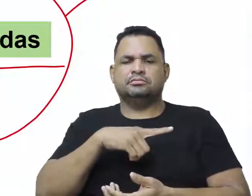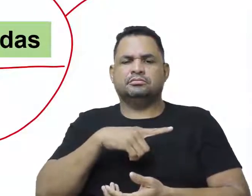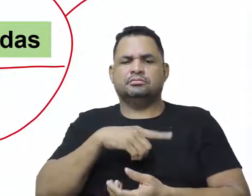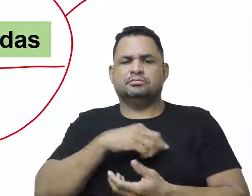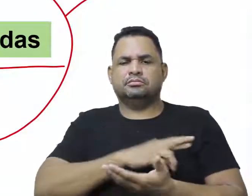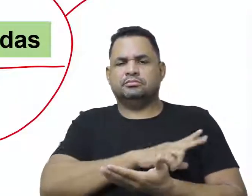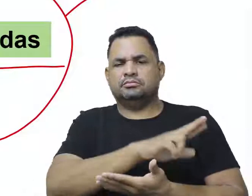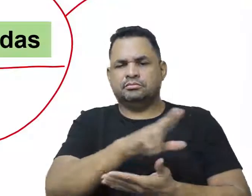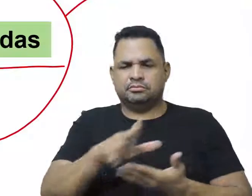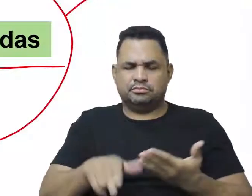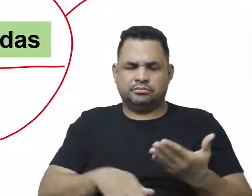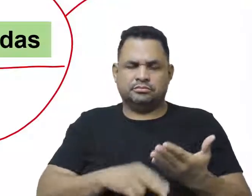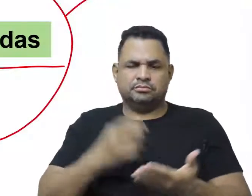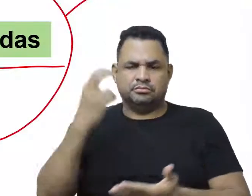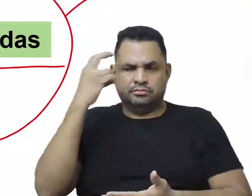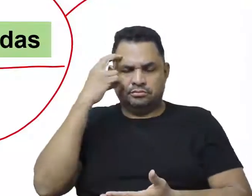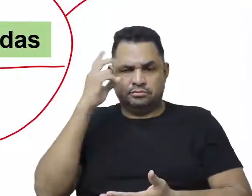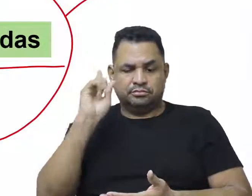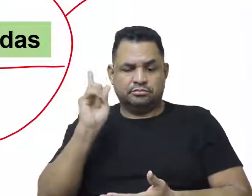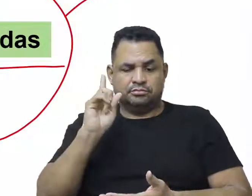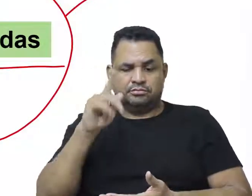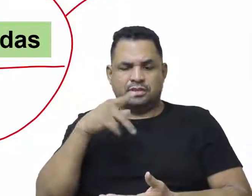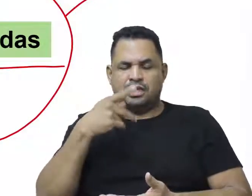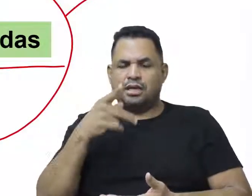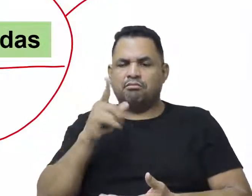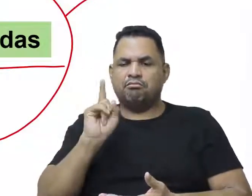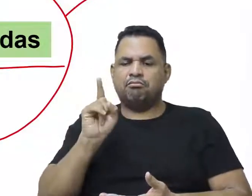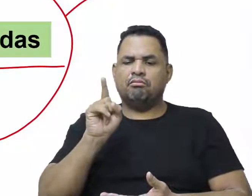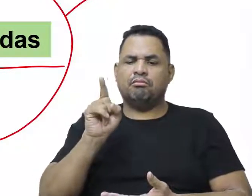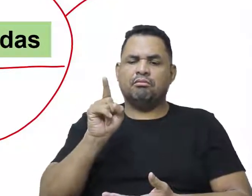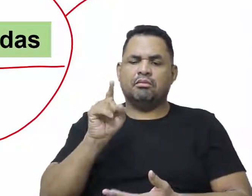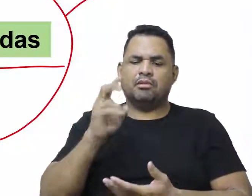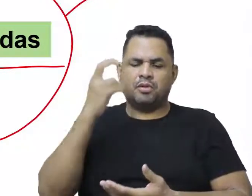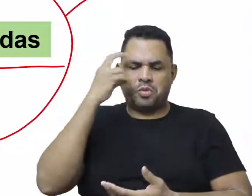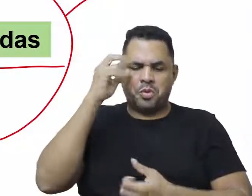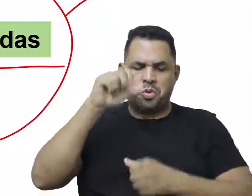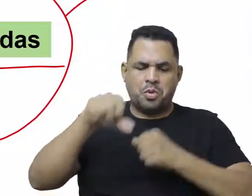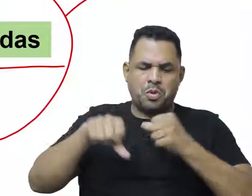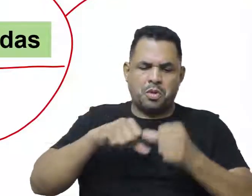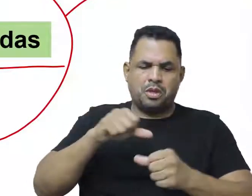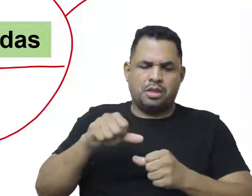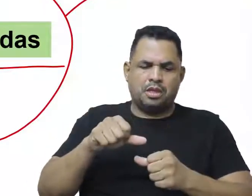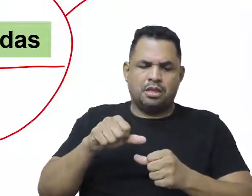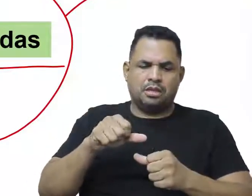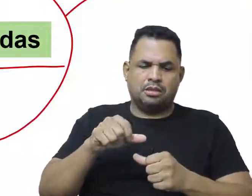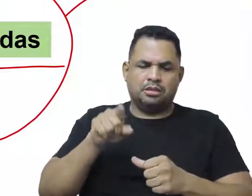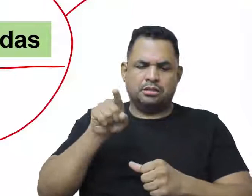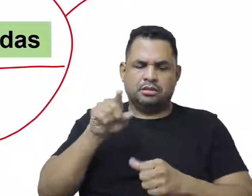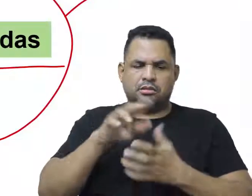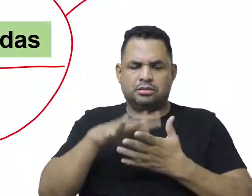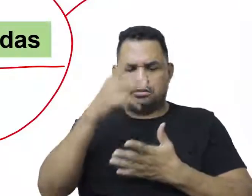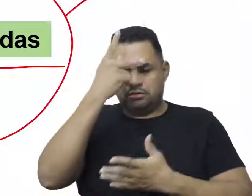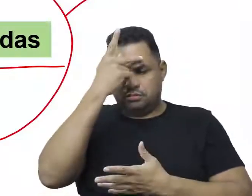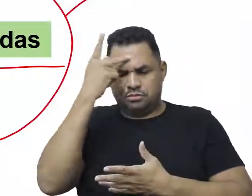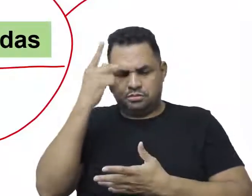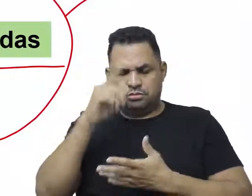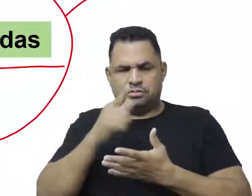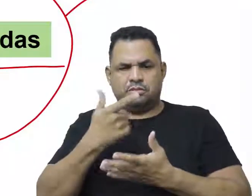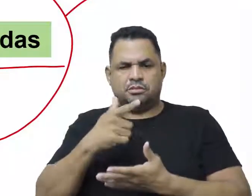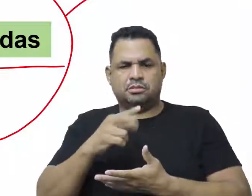uma diversidade de culturas a gente não fala que porque aquela cultura mudou aquela pessoa é